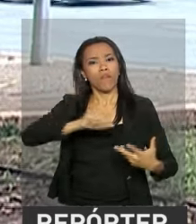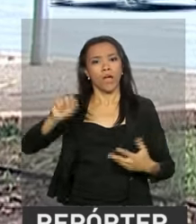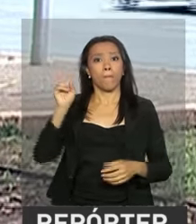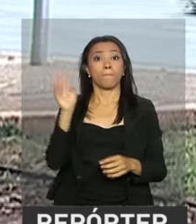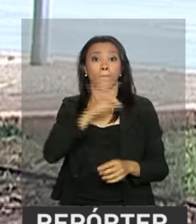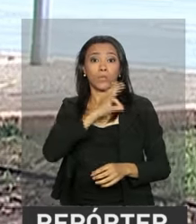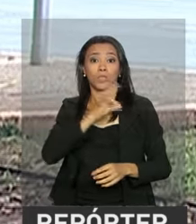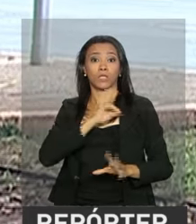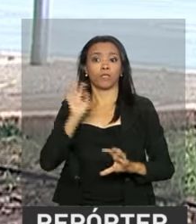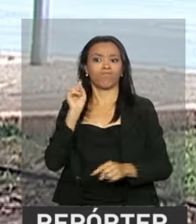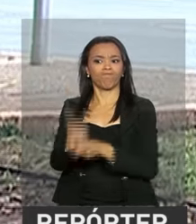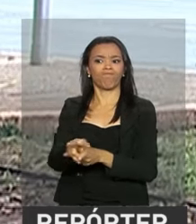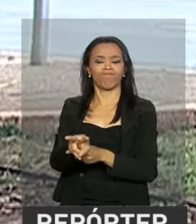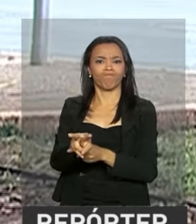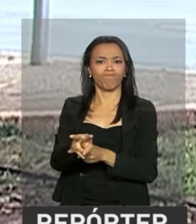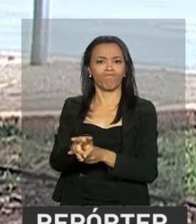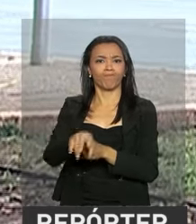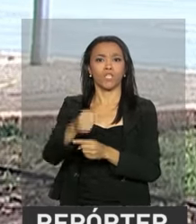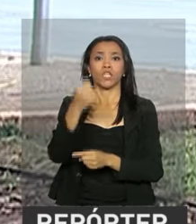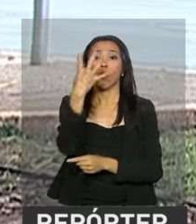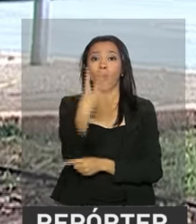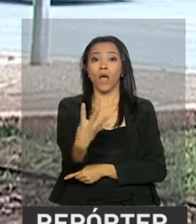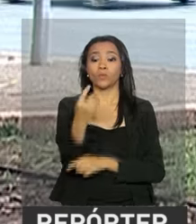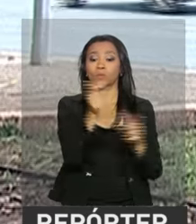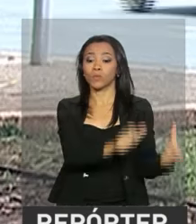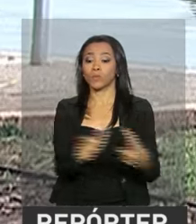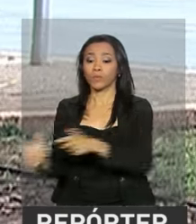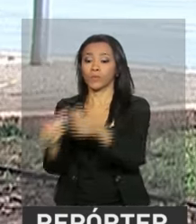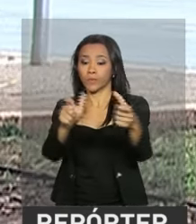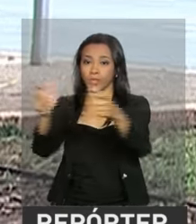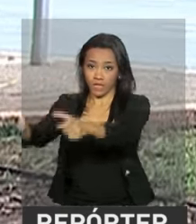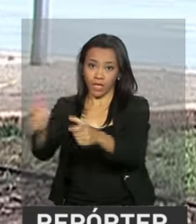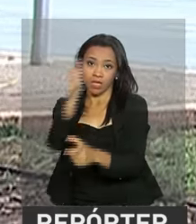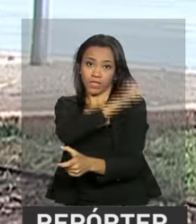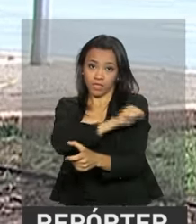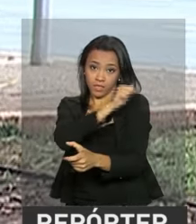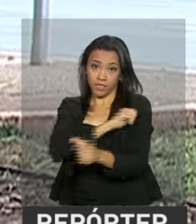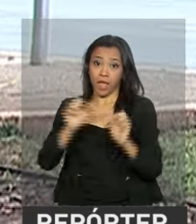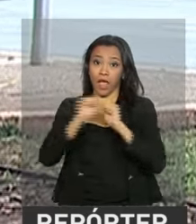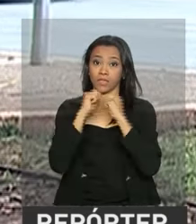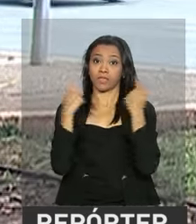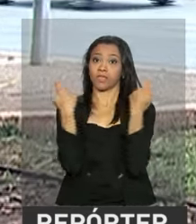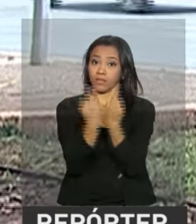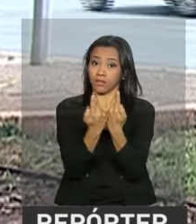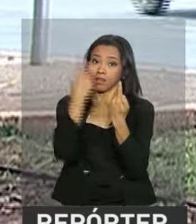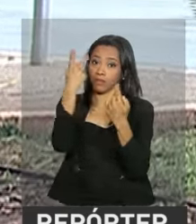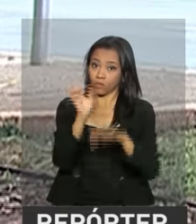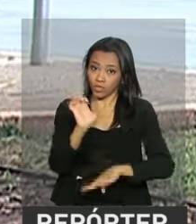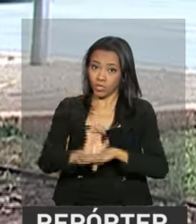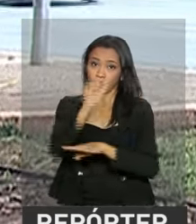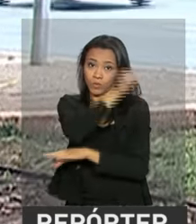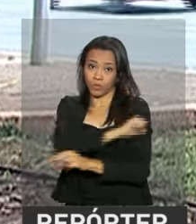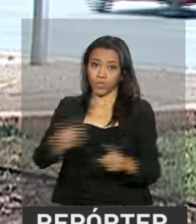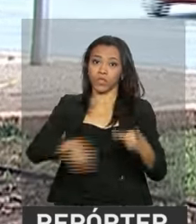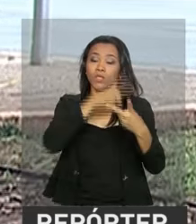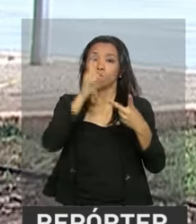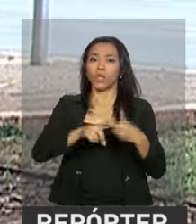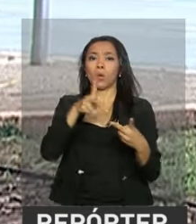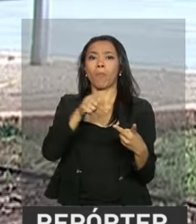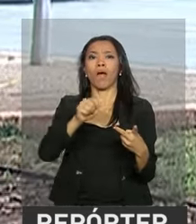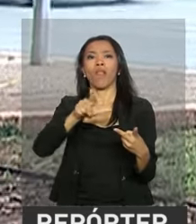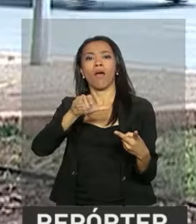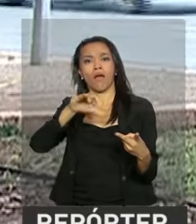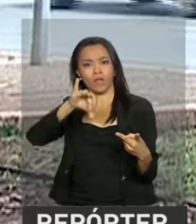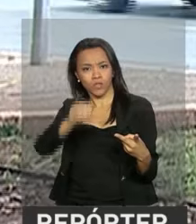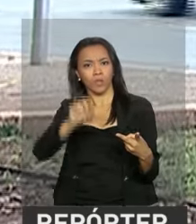na segurança de quatro localidades que são legislativa do estado do rio de janeiro o palácio guanabara